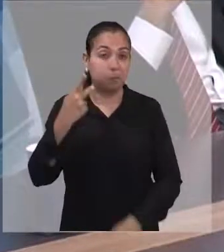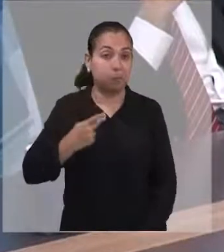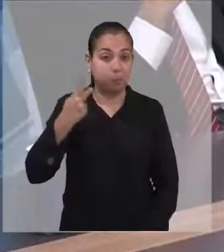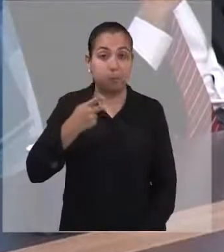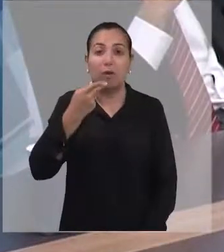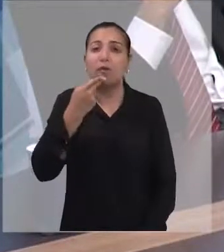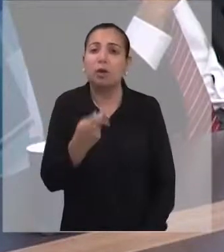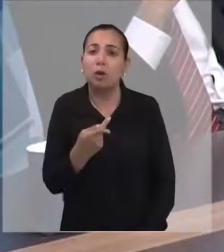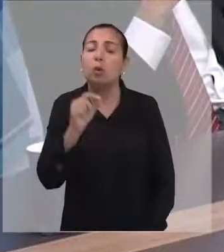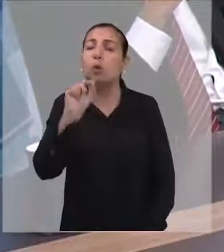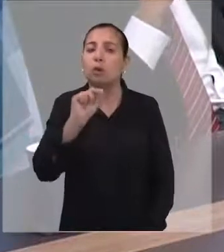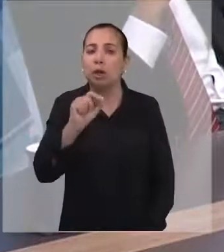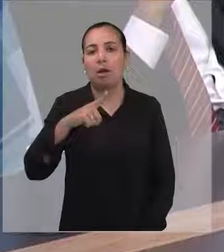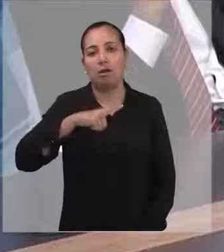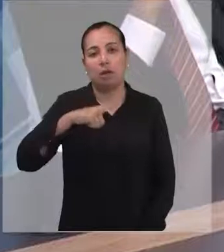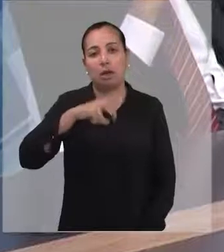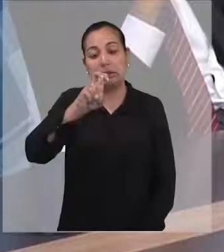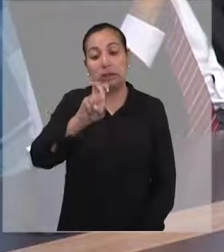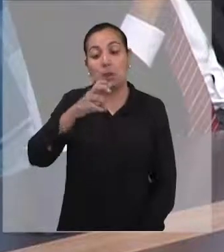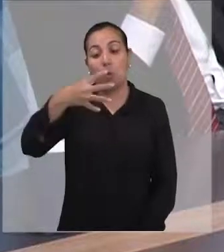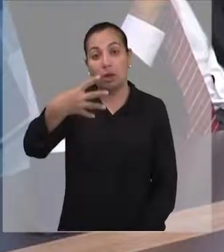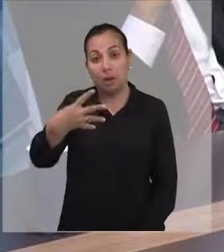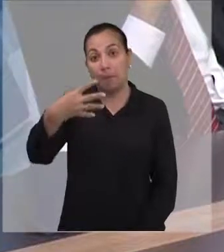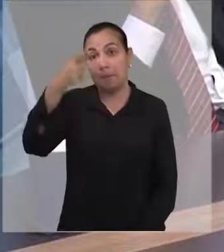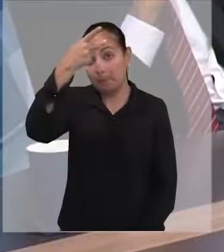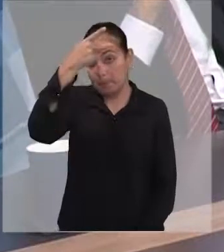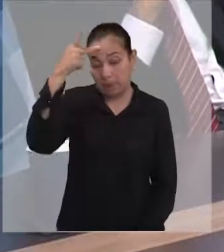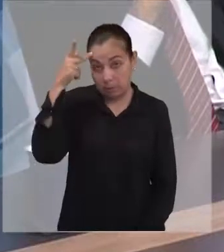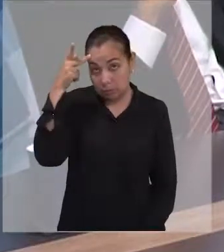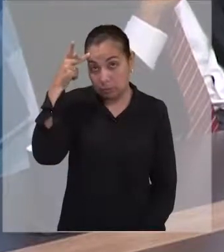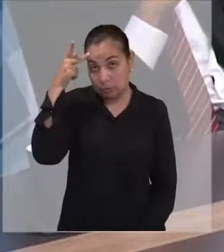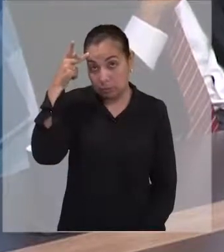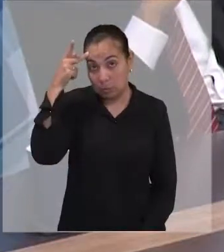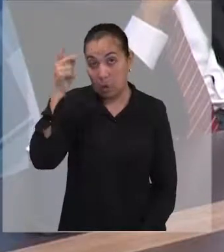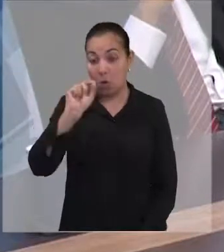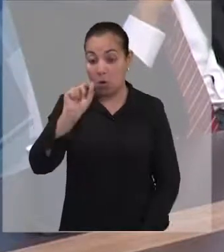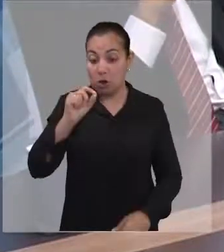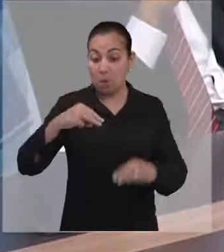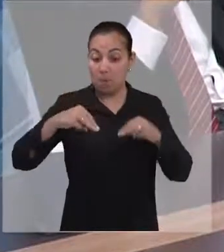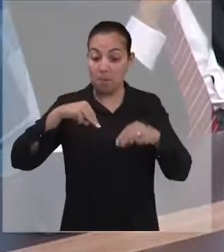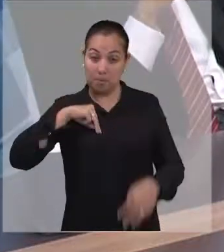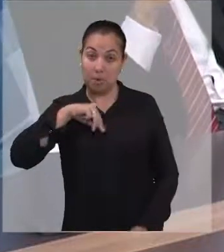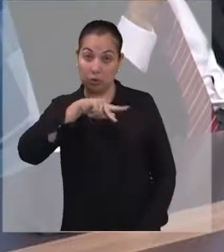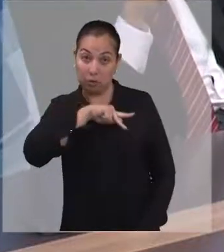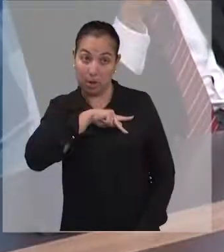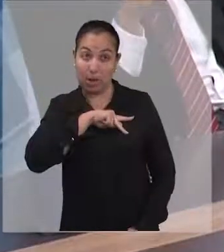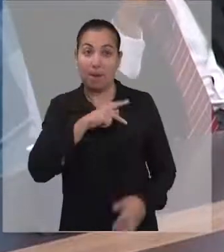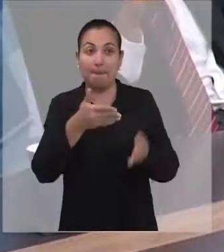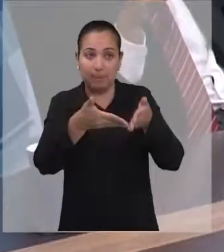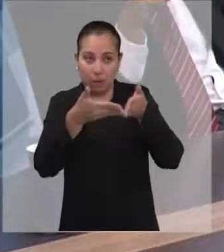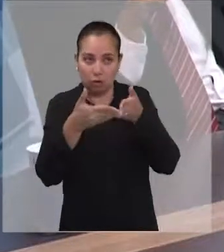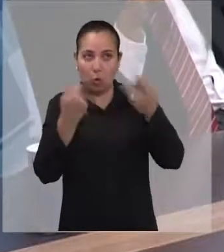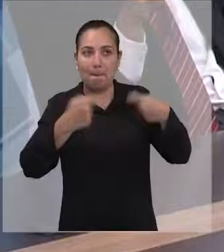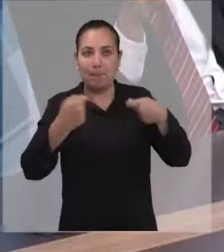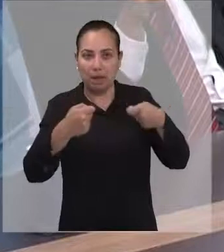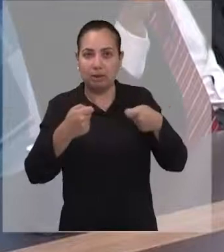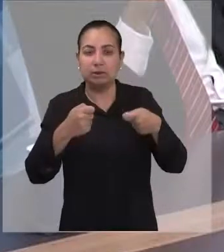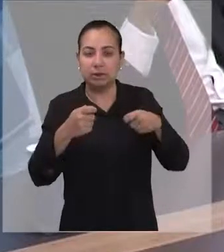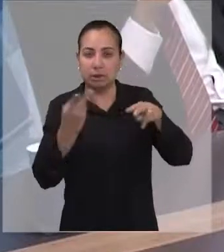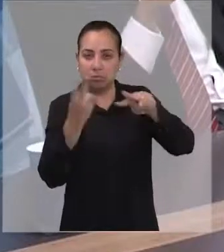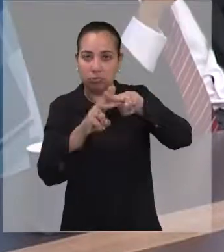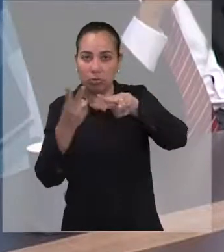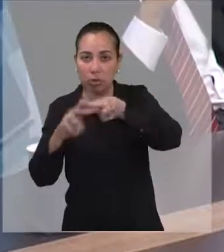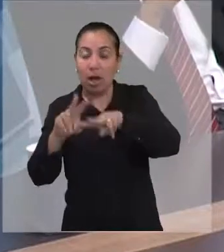disse é que 54 pessoas para as quais o Ministério Público havia pedido condenação